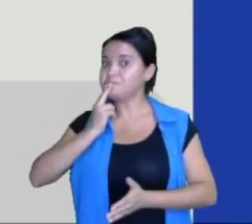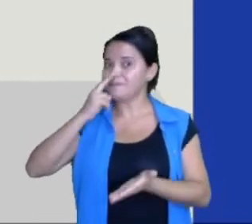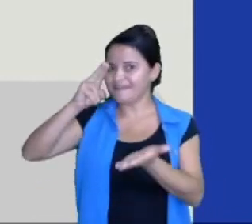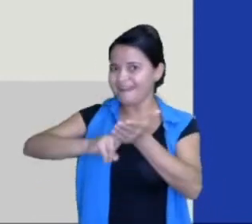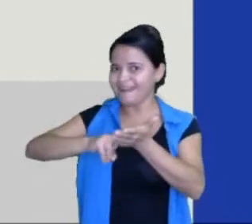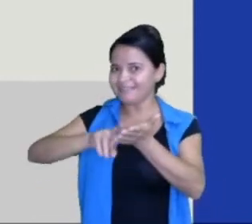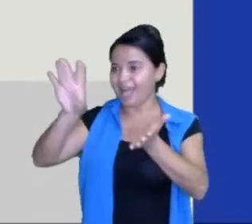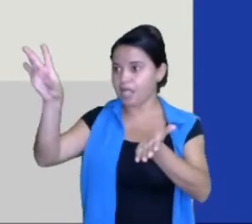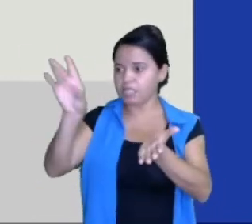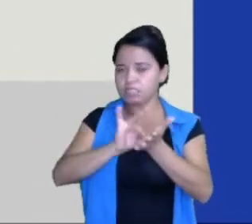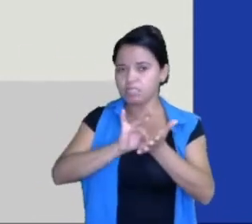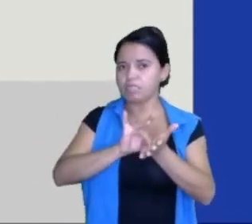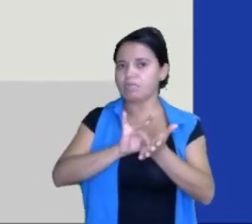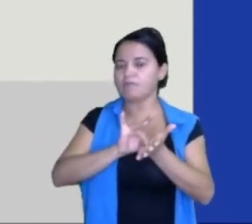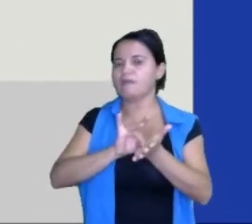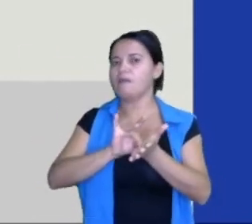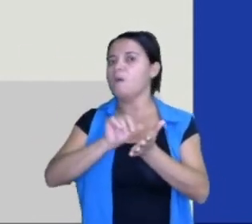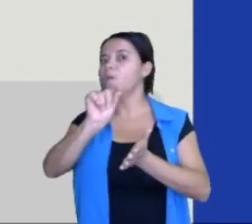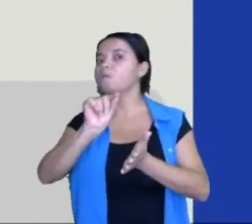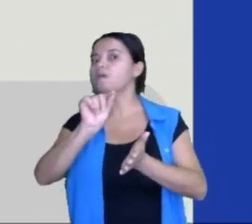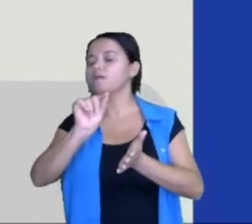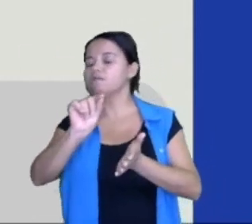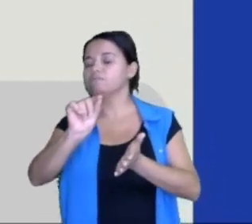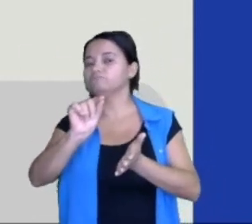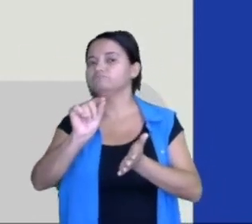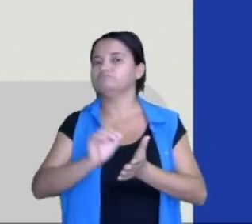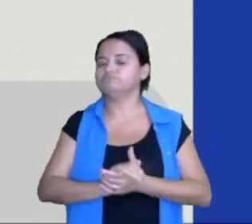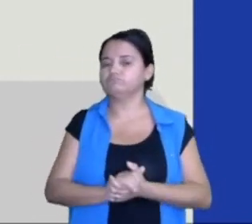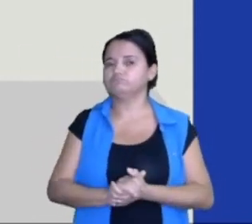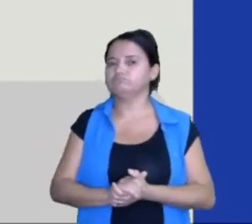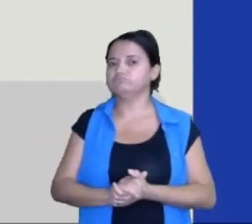ó. Lei do selo, o que seria?